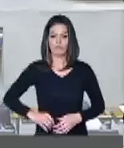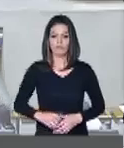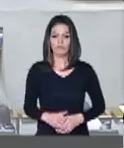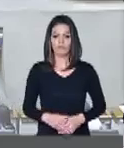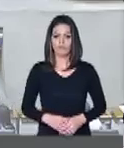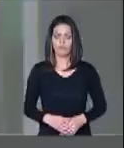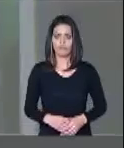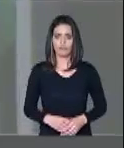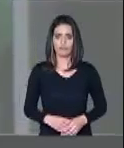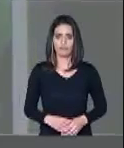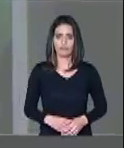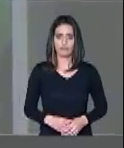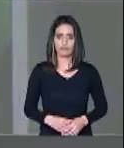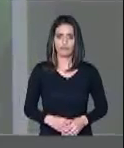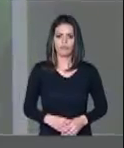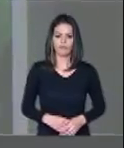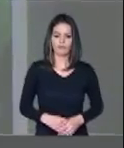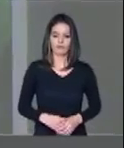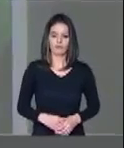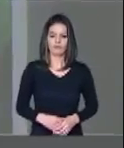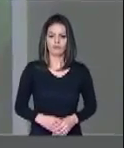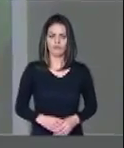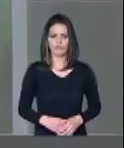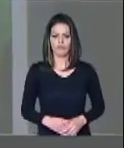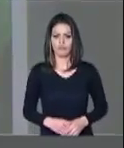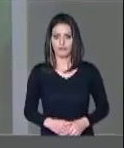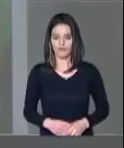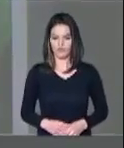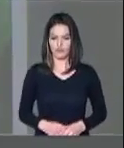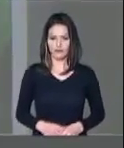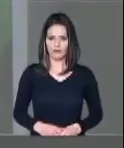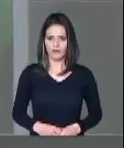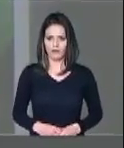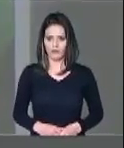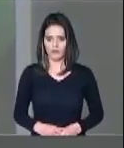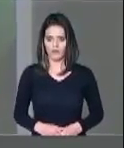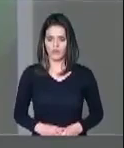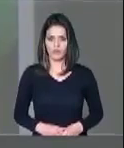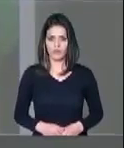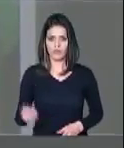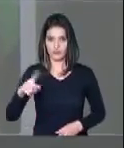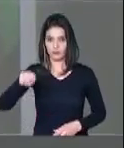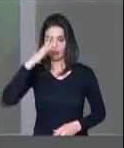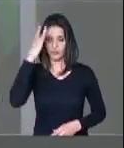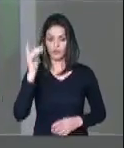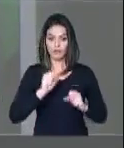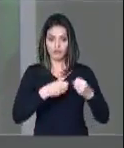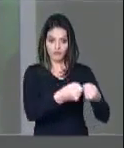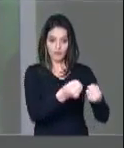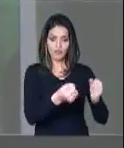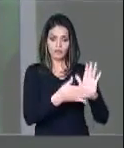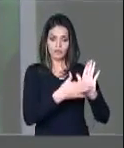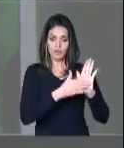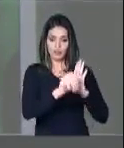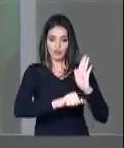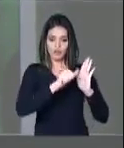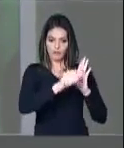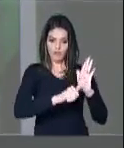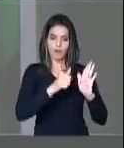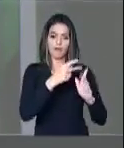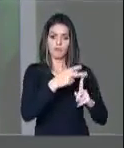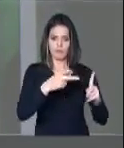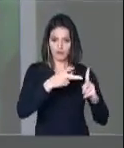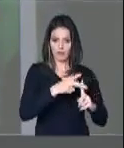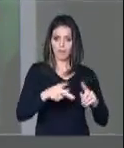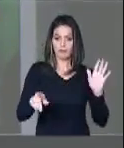da Previdência defendem a reforma da Previdência do Paulo Guedes, a reforma da Previdência do governo, a reforma da Previdência